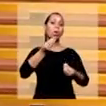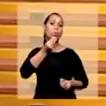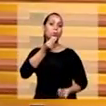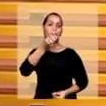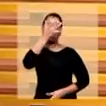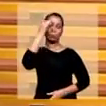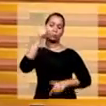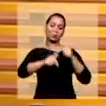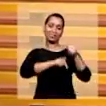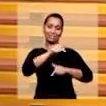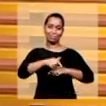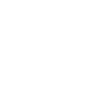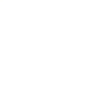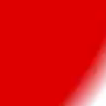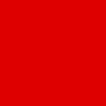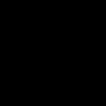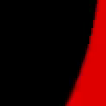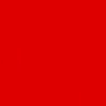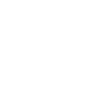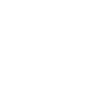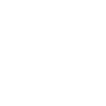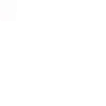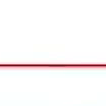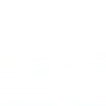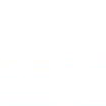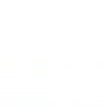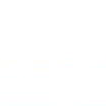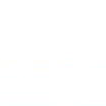os jovens trabalhadores. Vamos conferir.